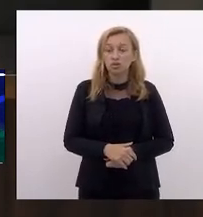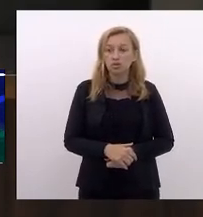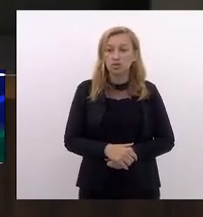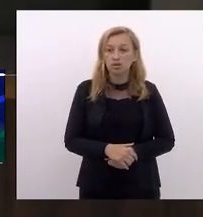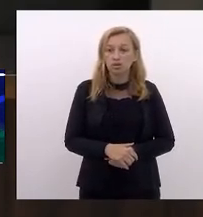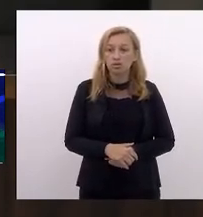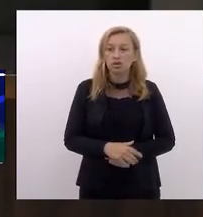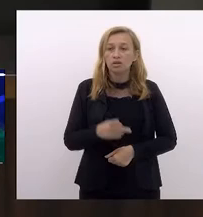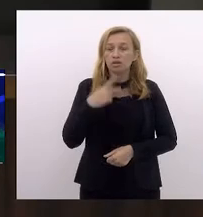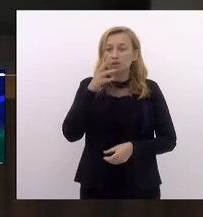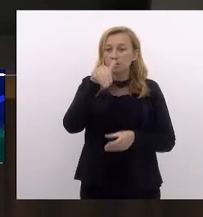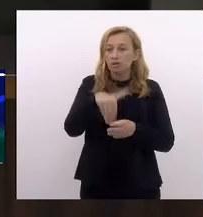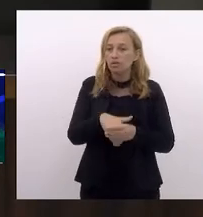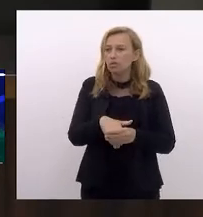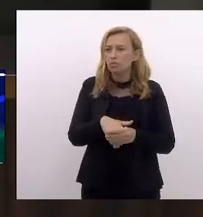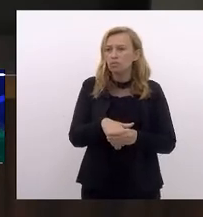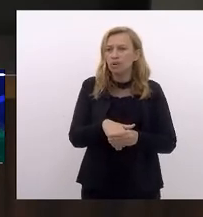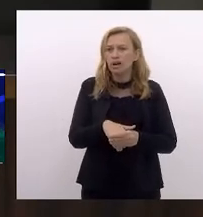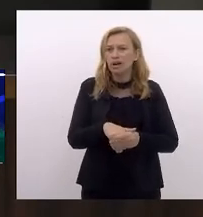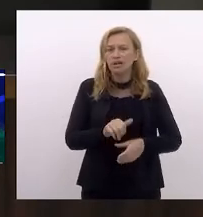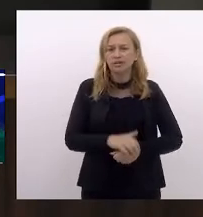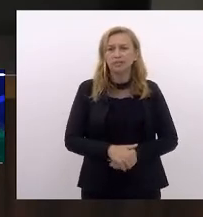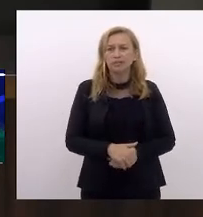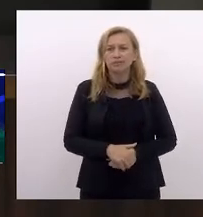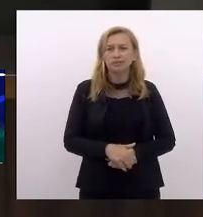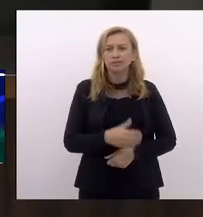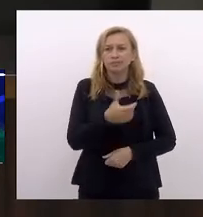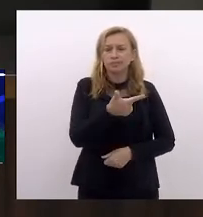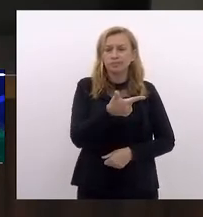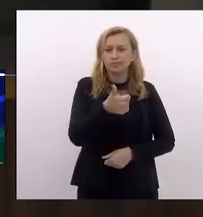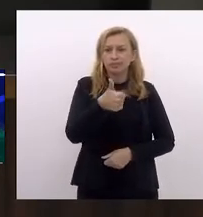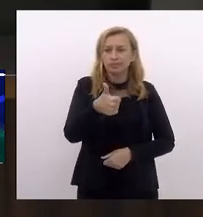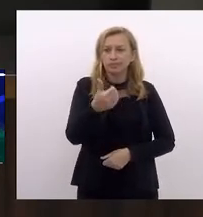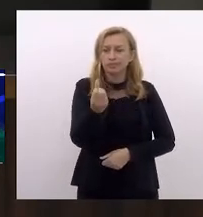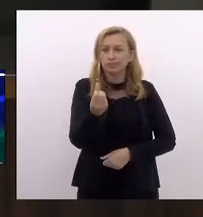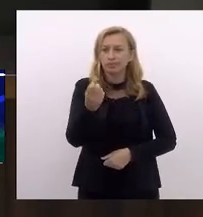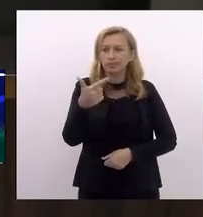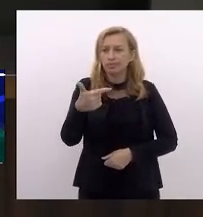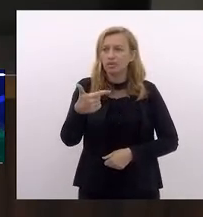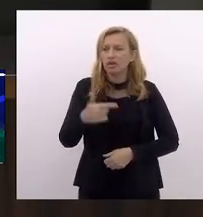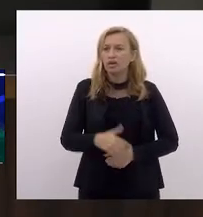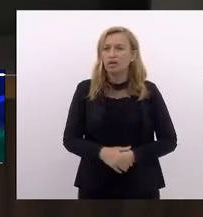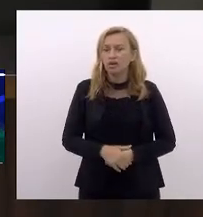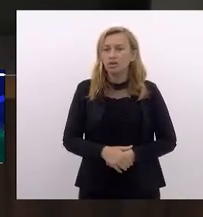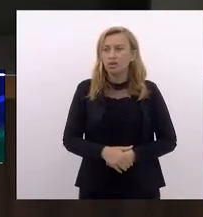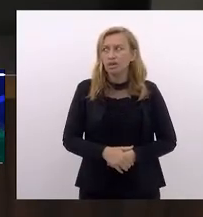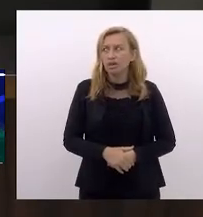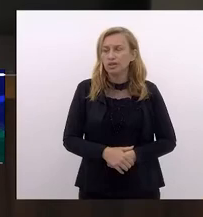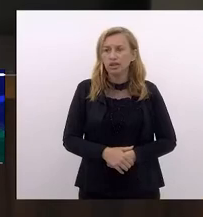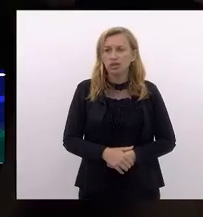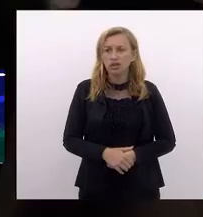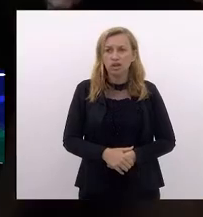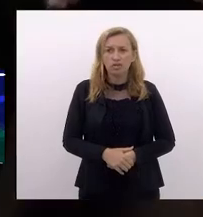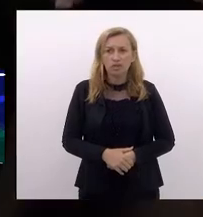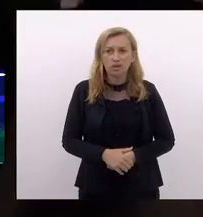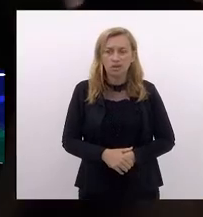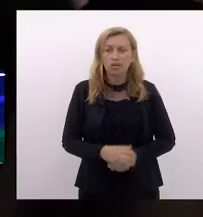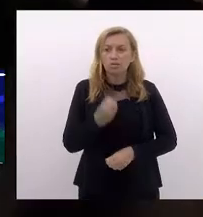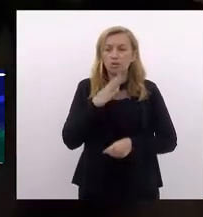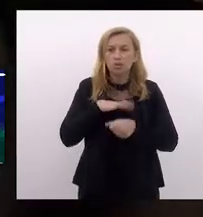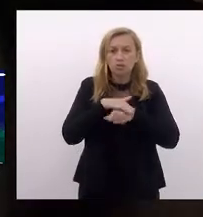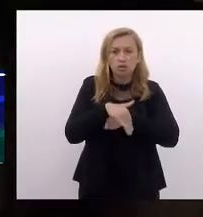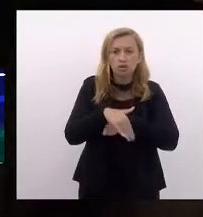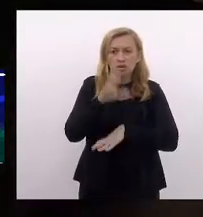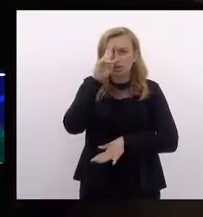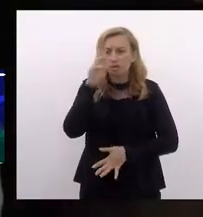para declaração de voto do projeto 62 deputada Ana o presidente boa